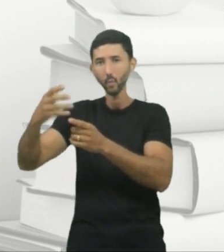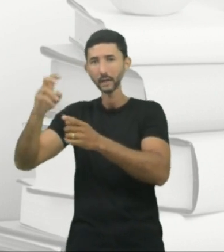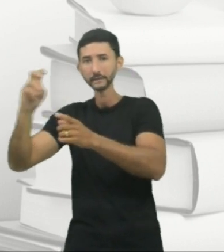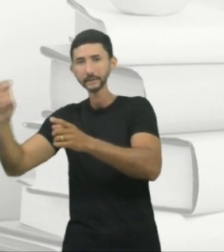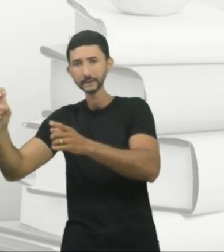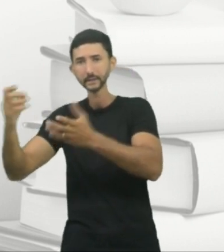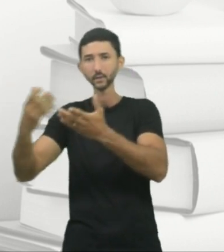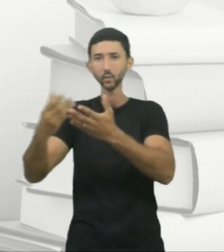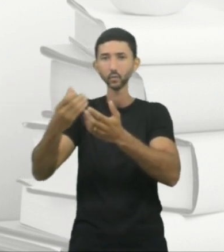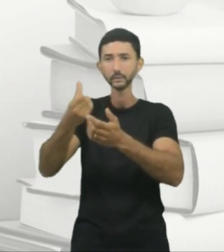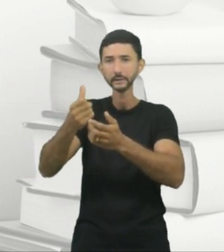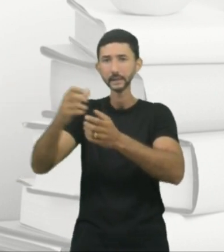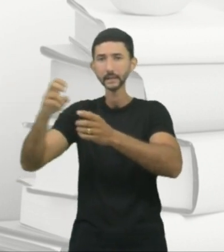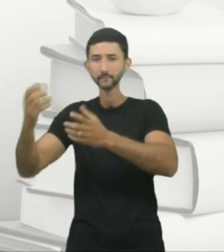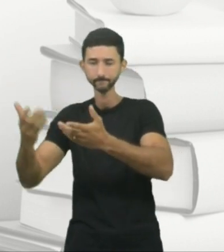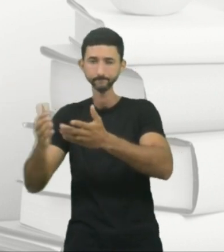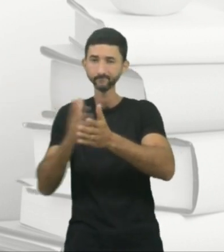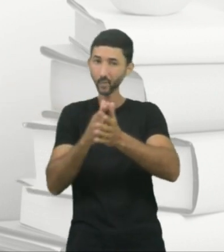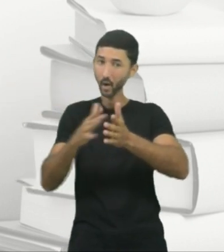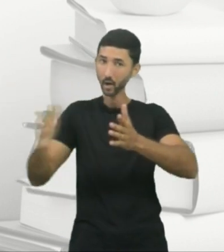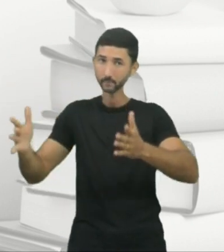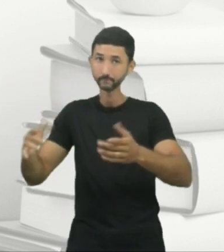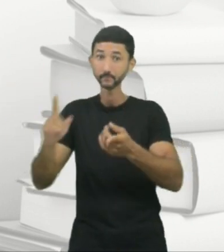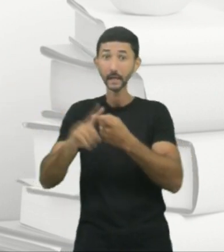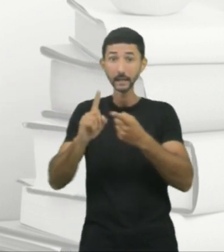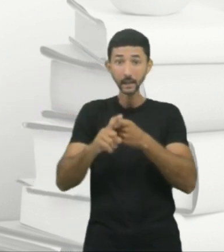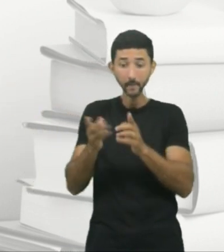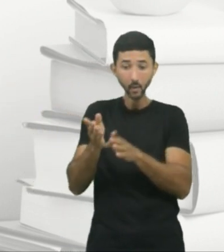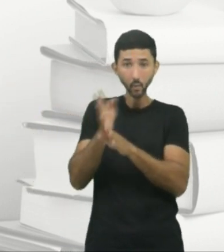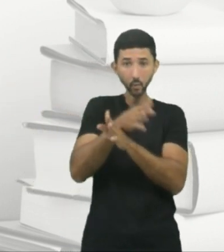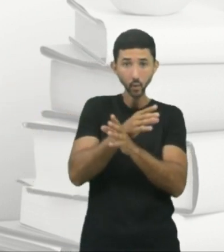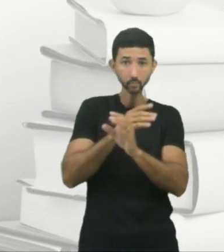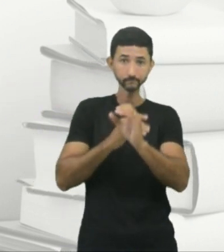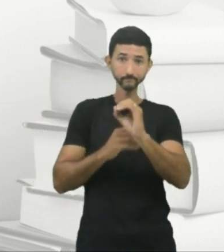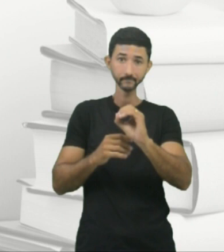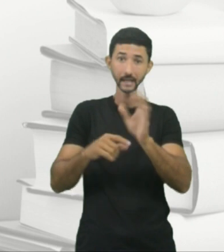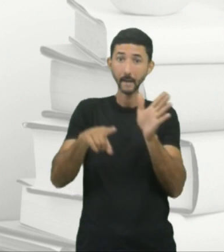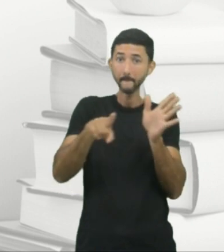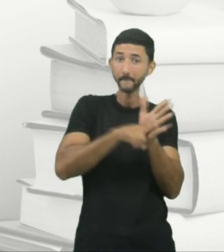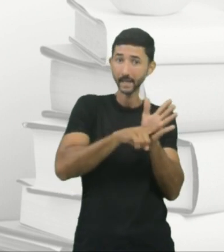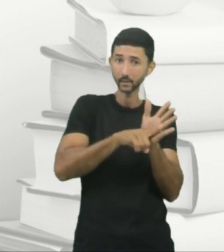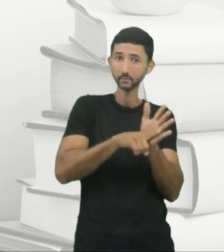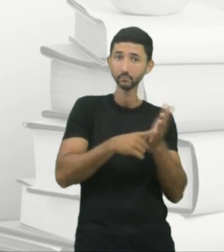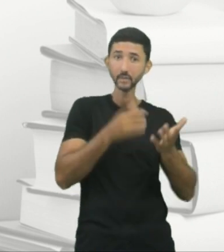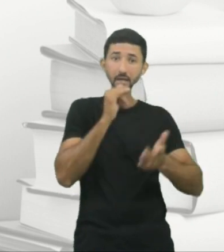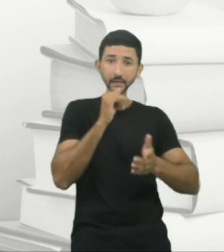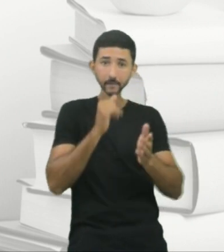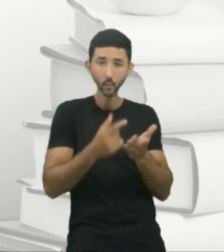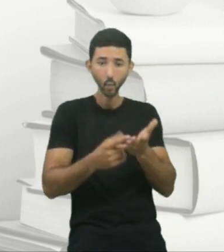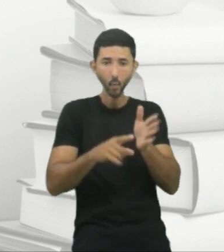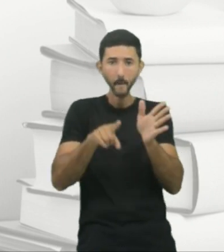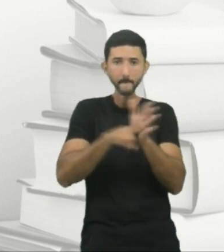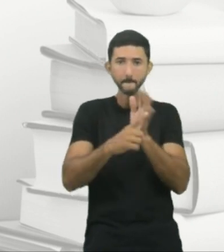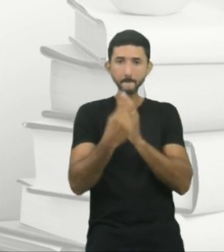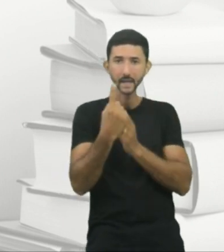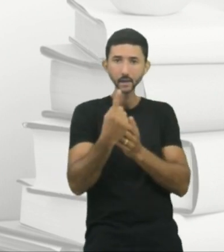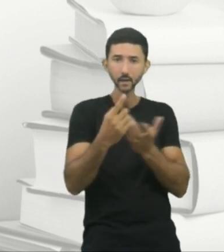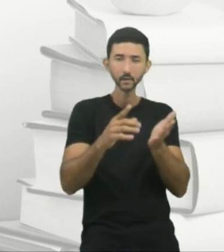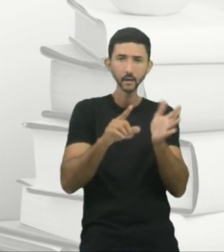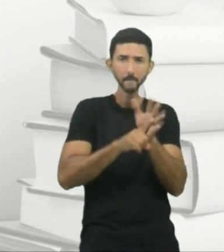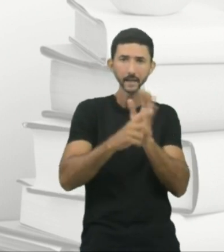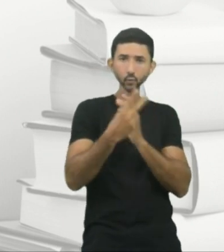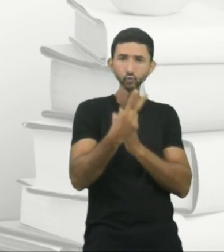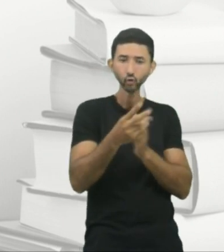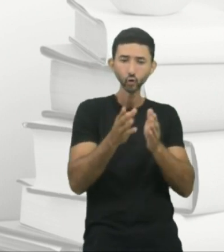5, do 5 para o 6. Isso acontece também nos números negativos? Sim. Então, a distância do menos 2